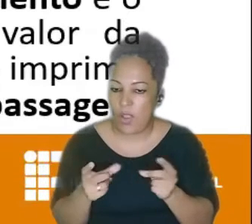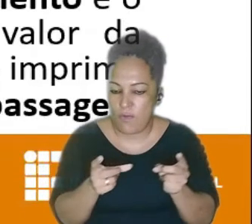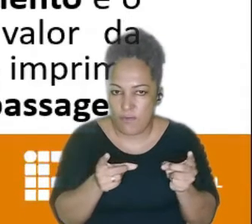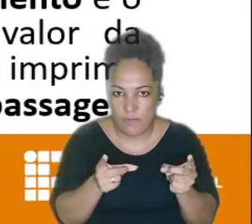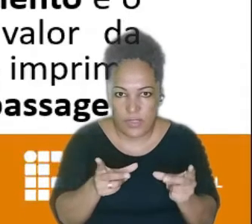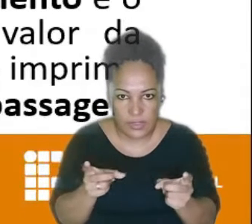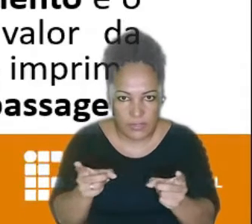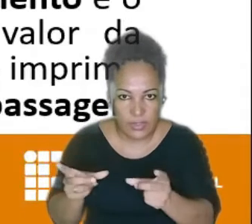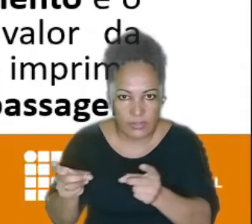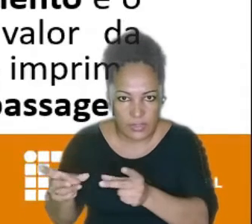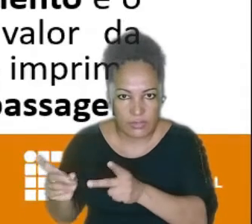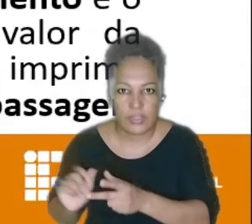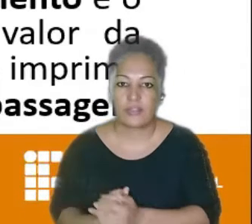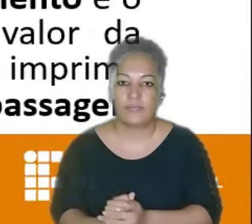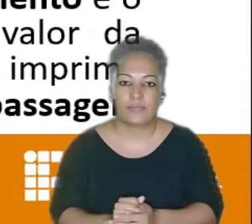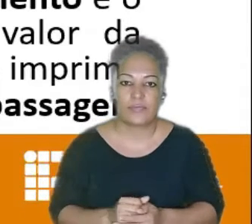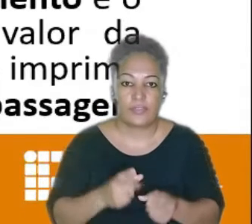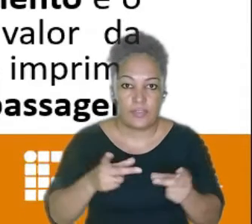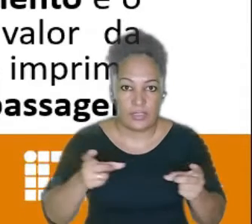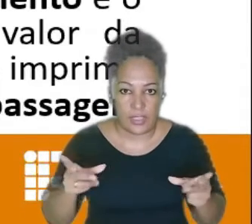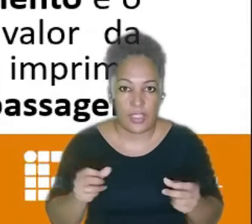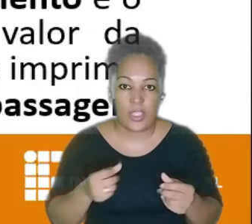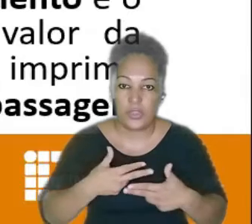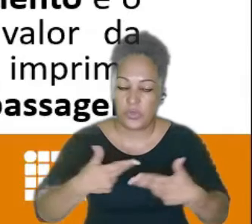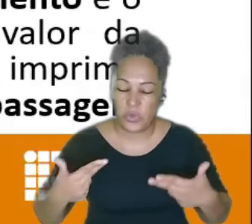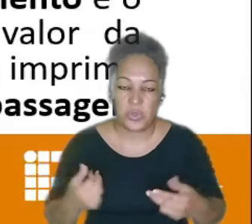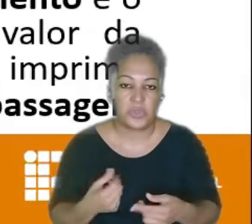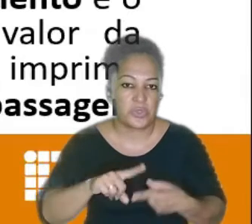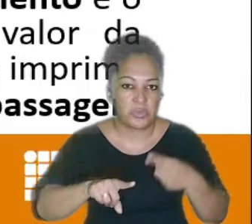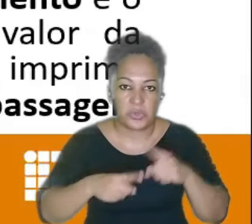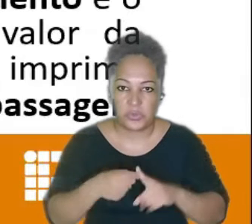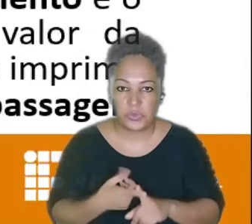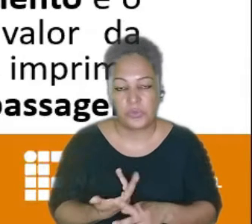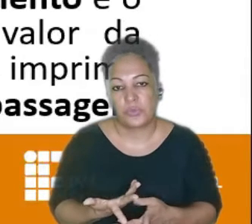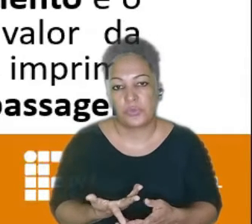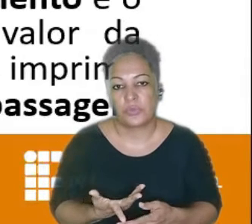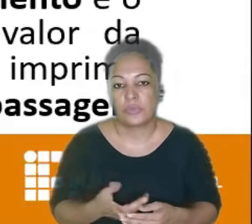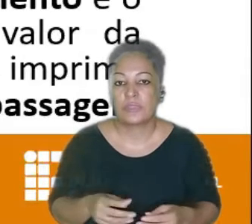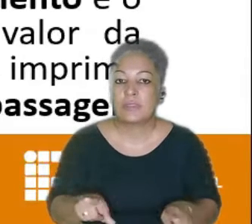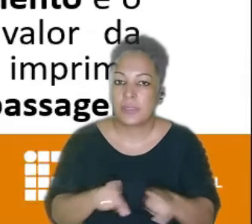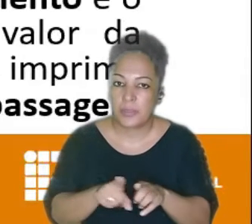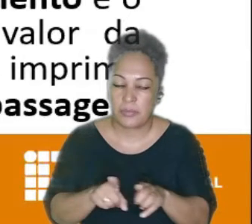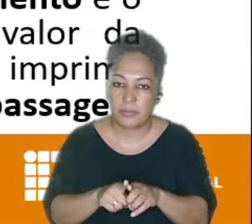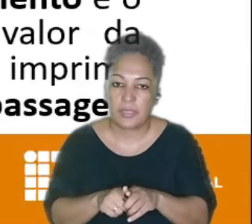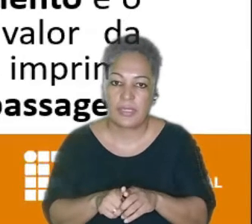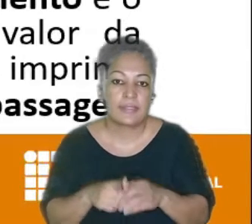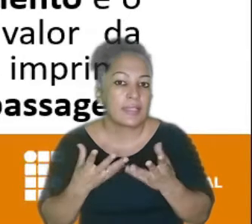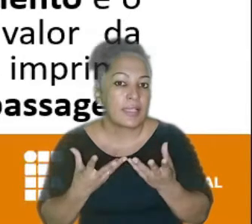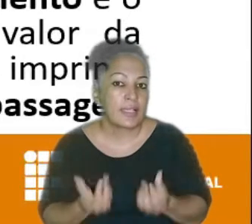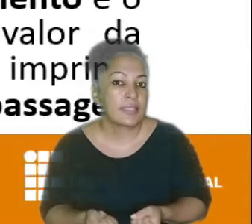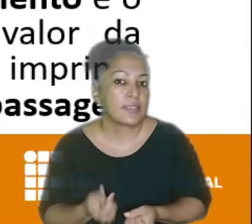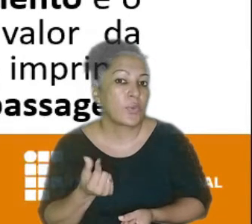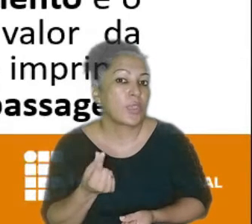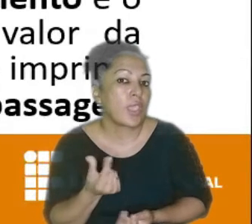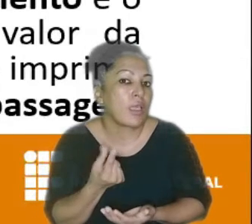mesma ideia: vender um produto ou um serviço. E com isso